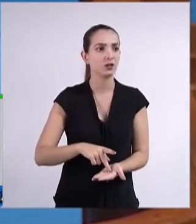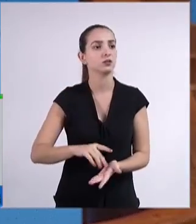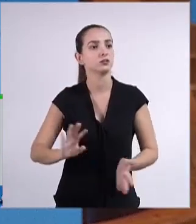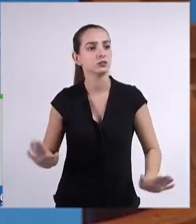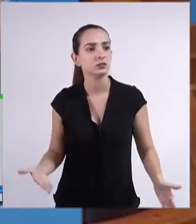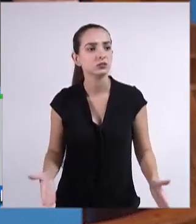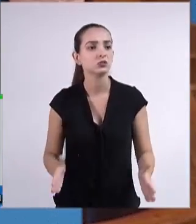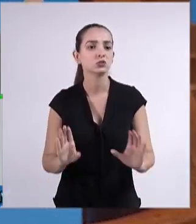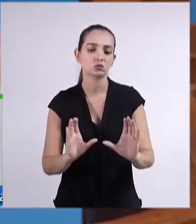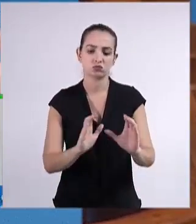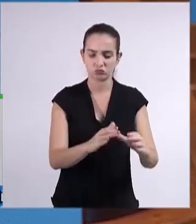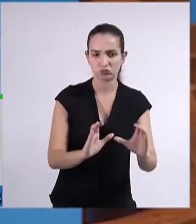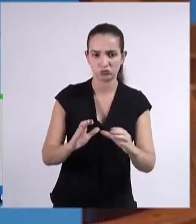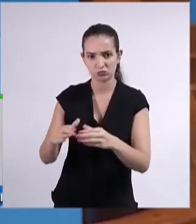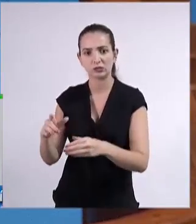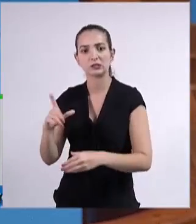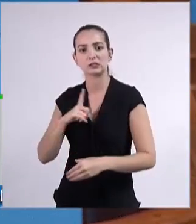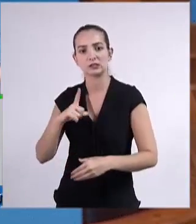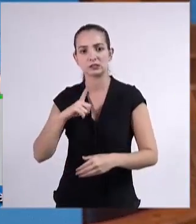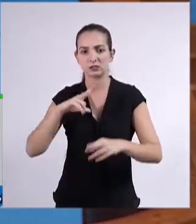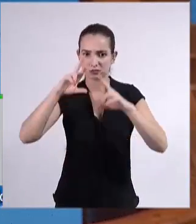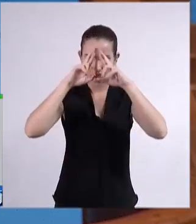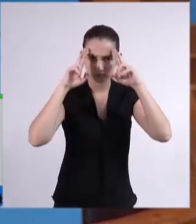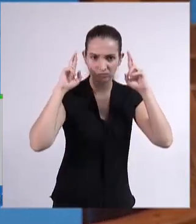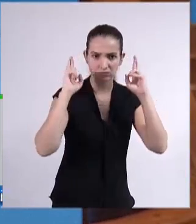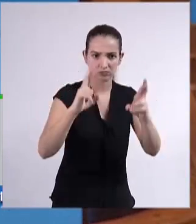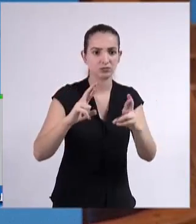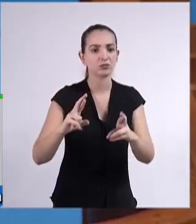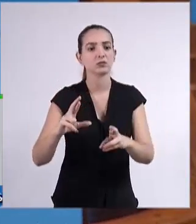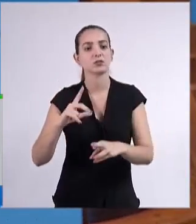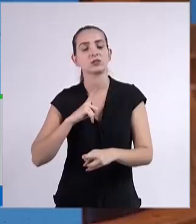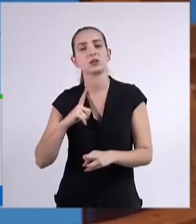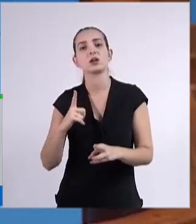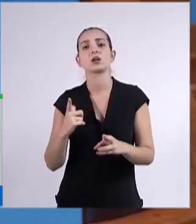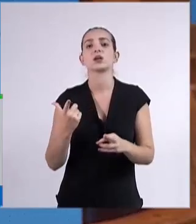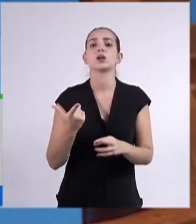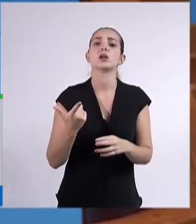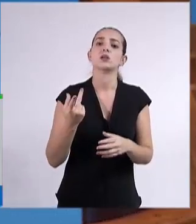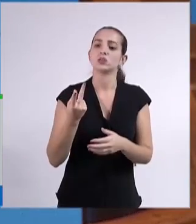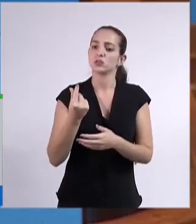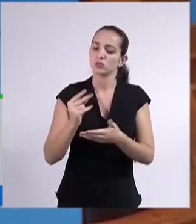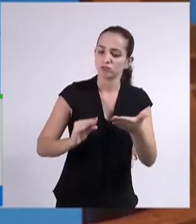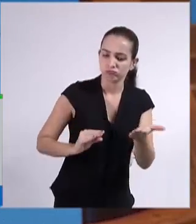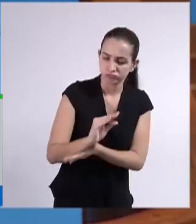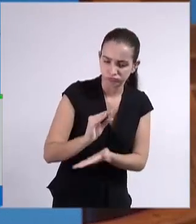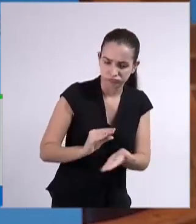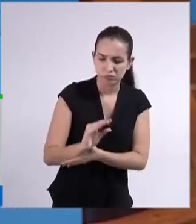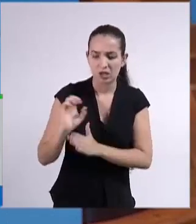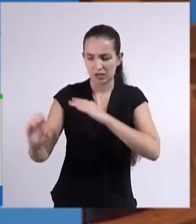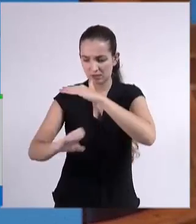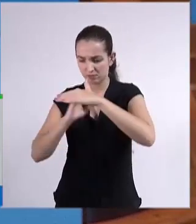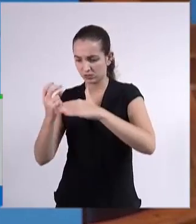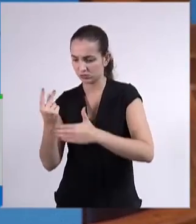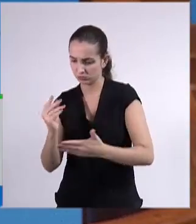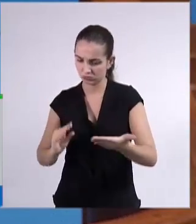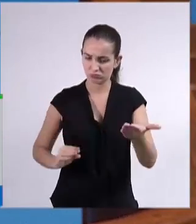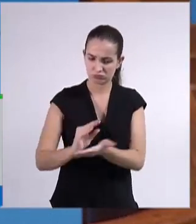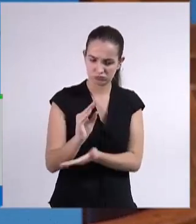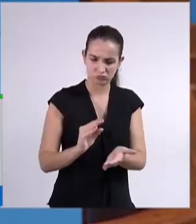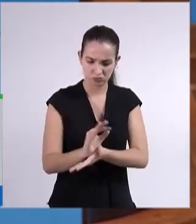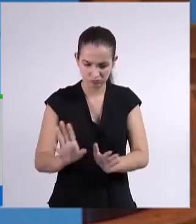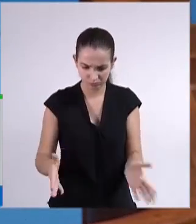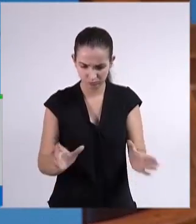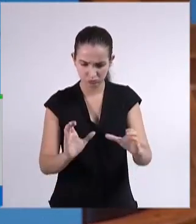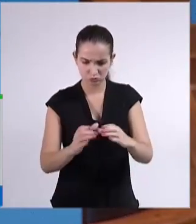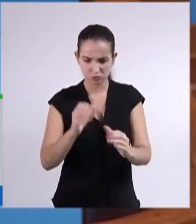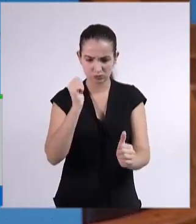os clubes, que tenha credibilidade para receber recursos através da iniciativa privada. Qual que é o empresário hoje,